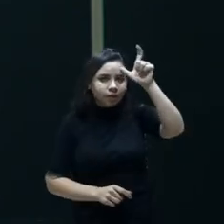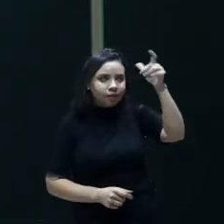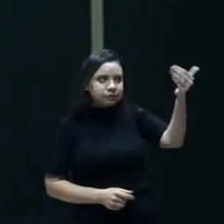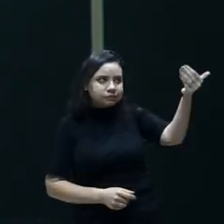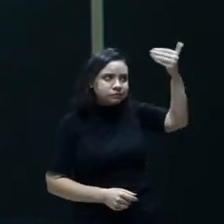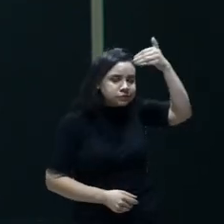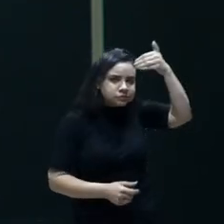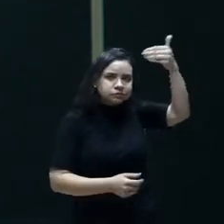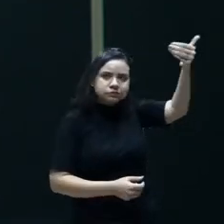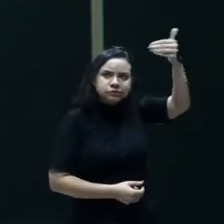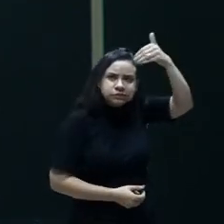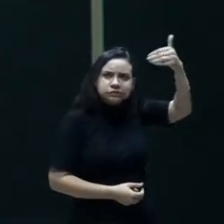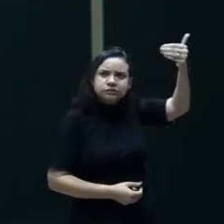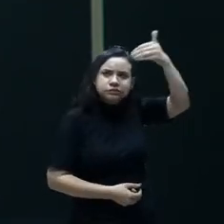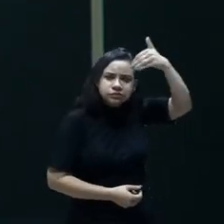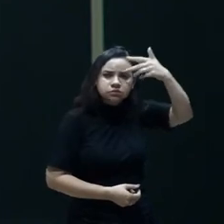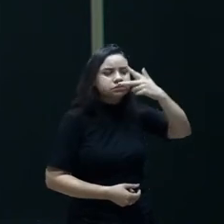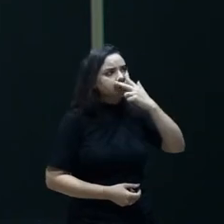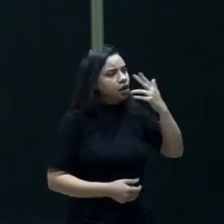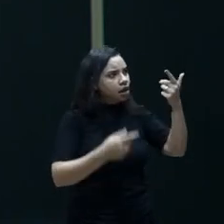o inimigo faz uma bagunça,